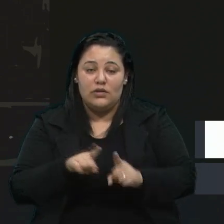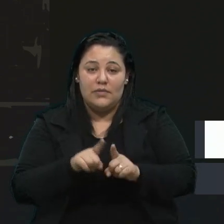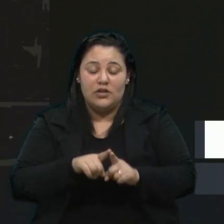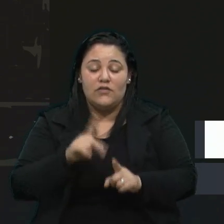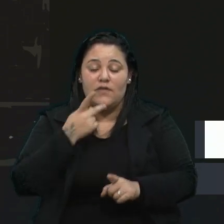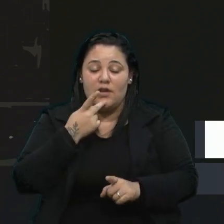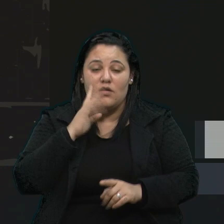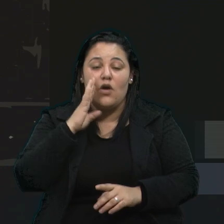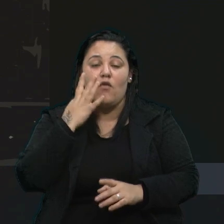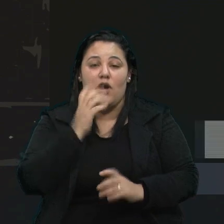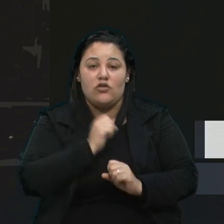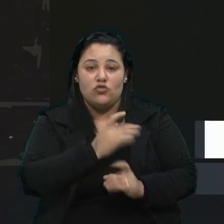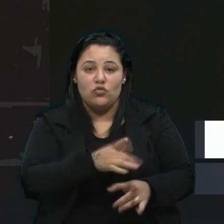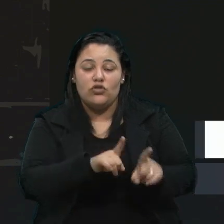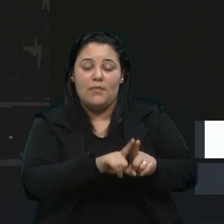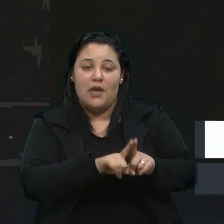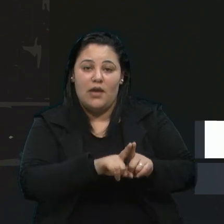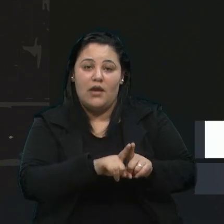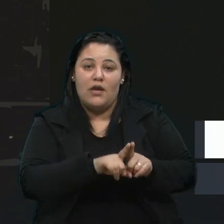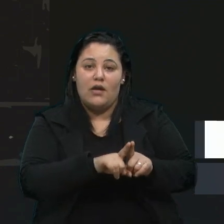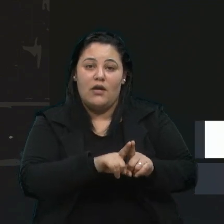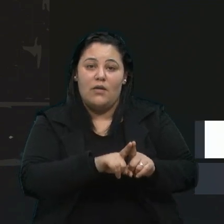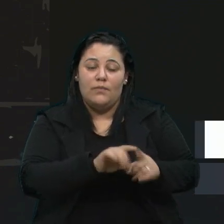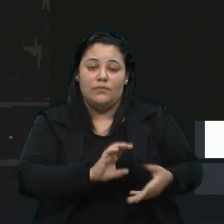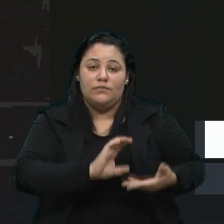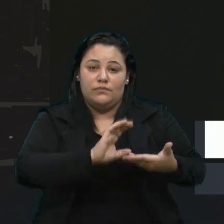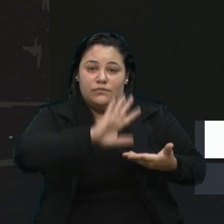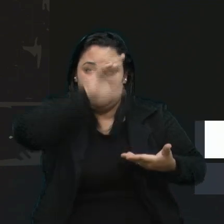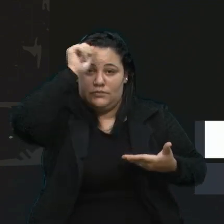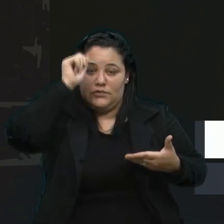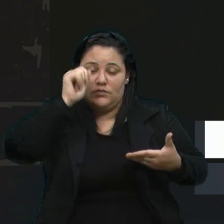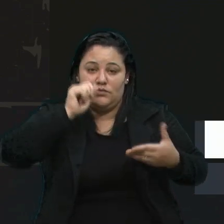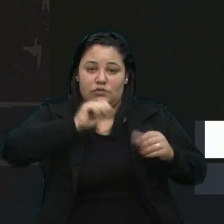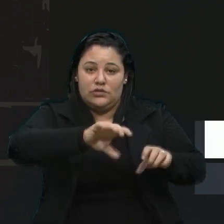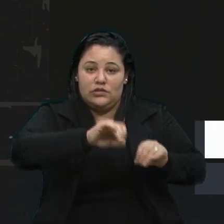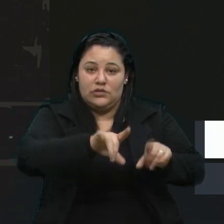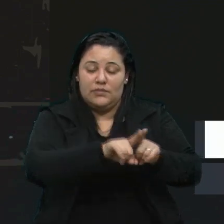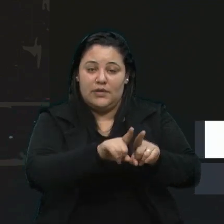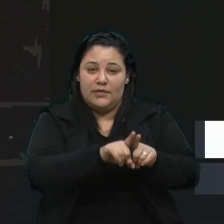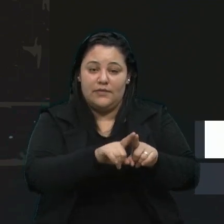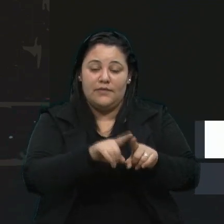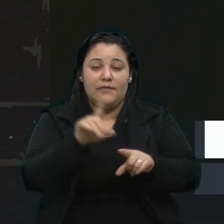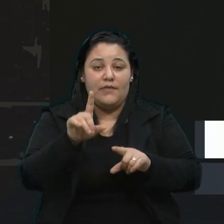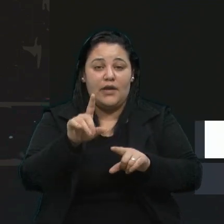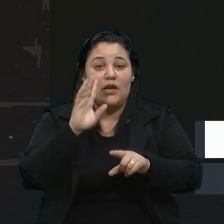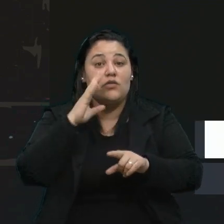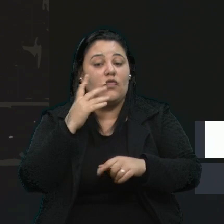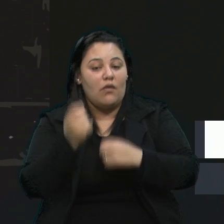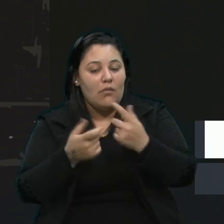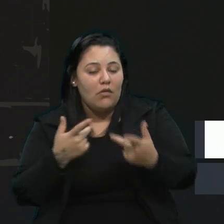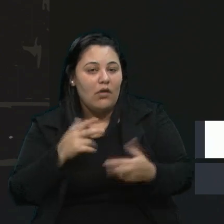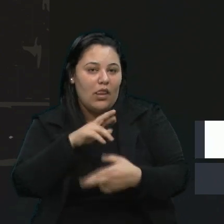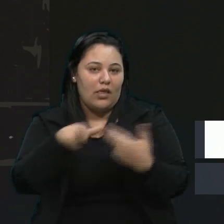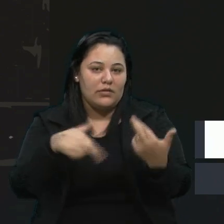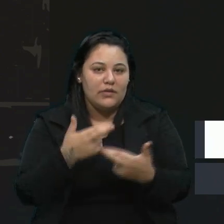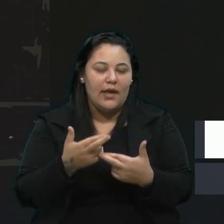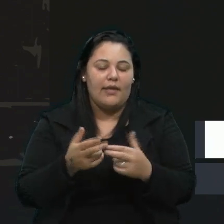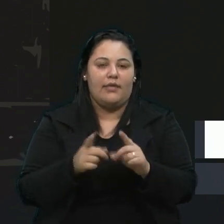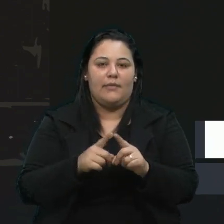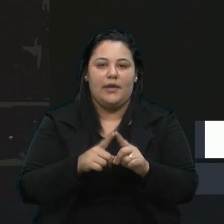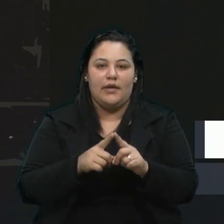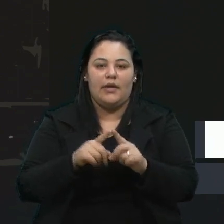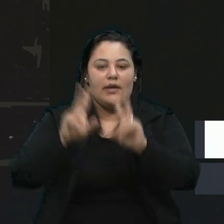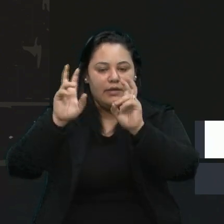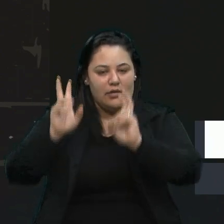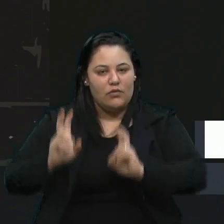providências. O Conselho Municipal de Educação vai definir algumas coisas referente a esse